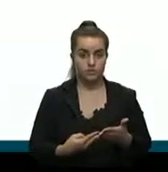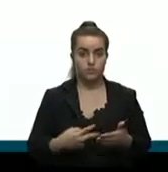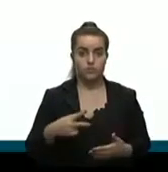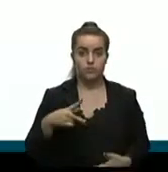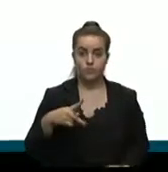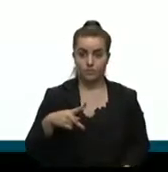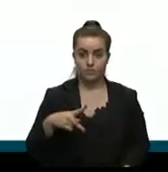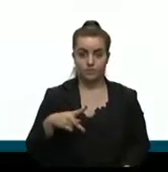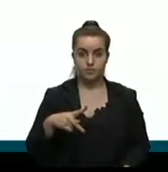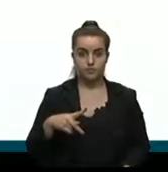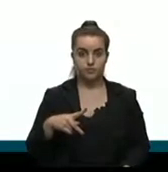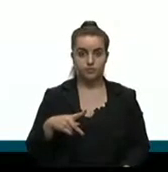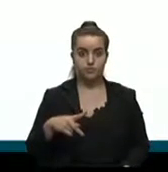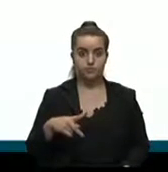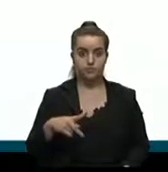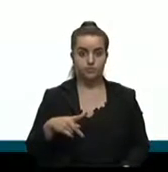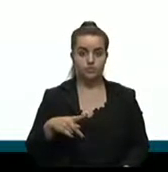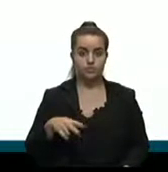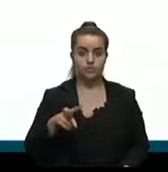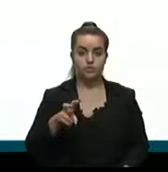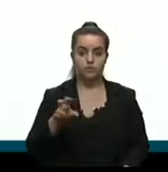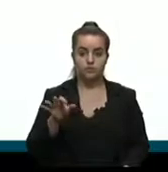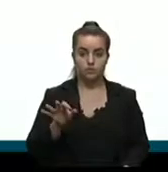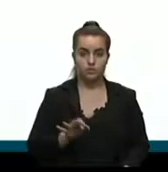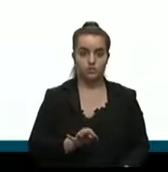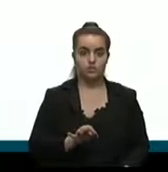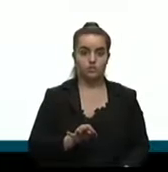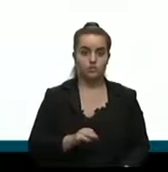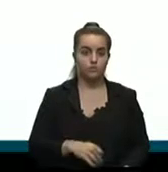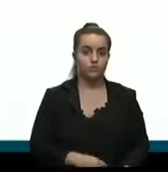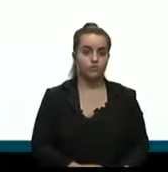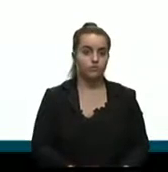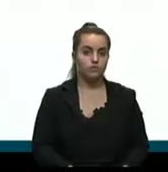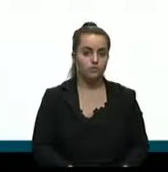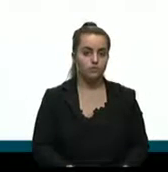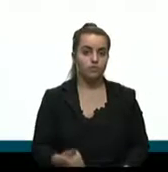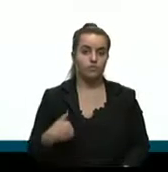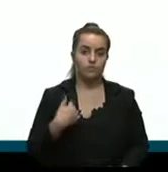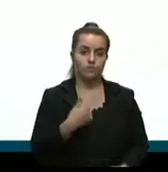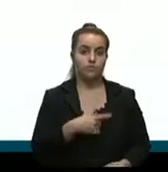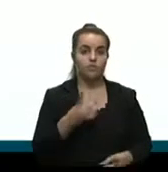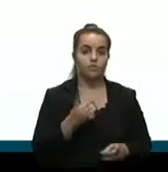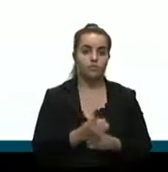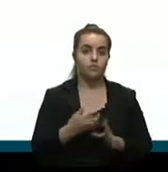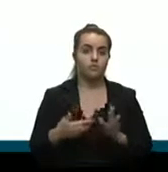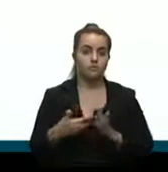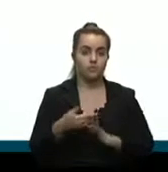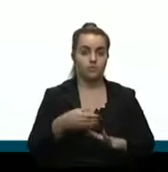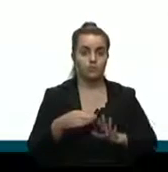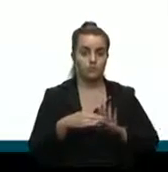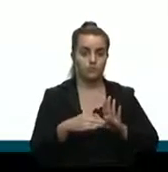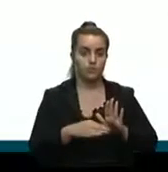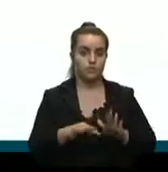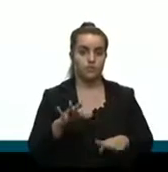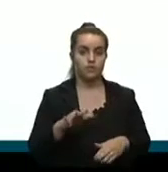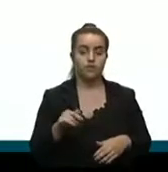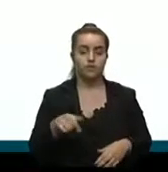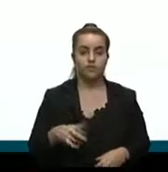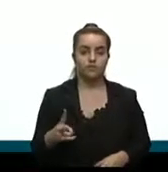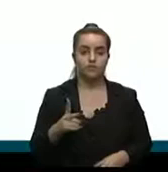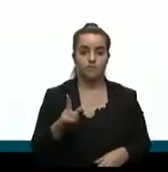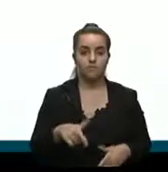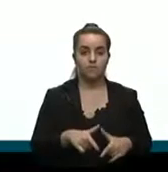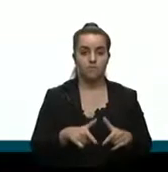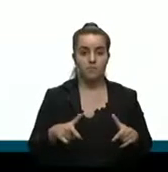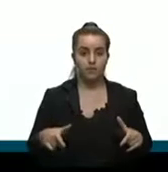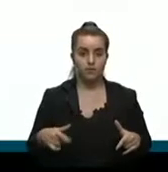P deu 5%. Nós descobrimos lá por meio da tabela T. Como esse valor ele é